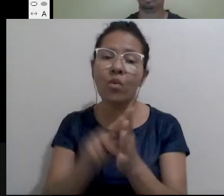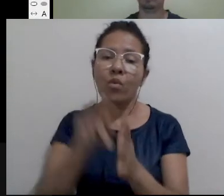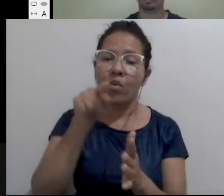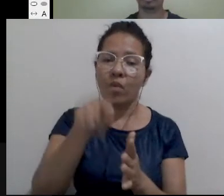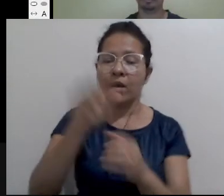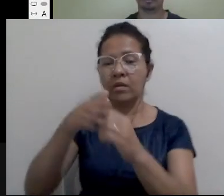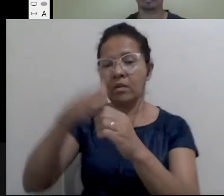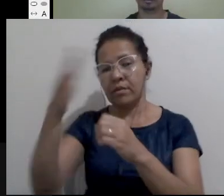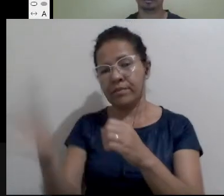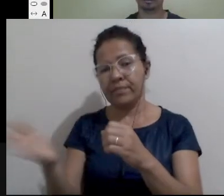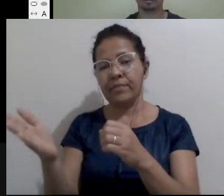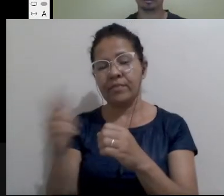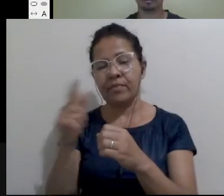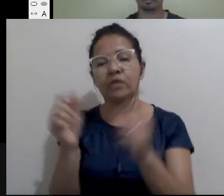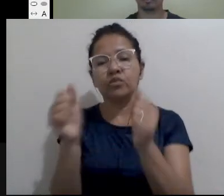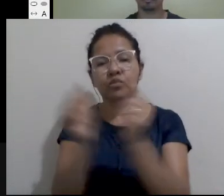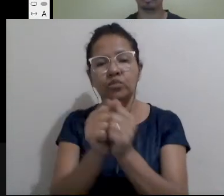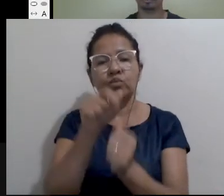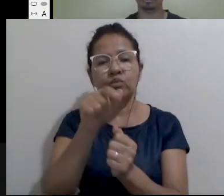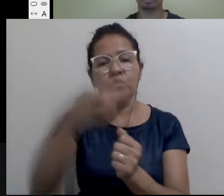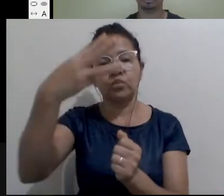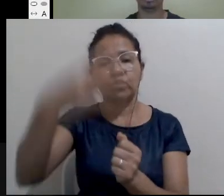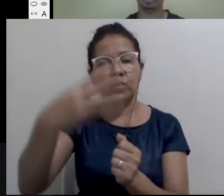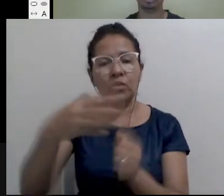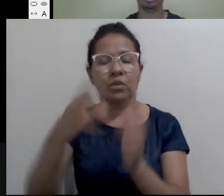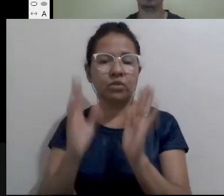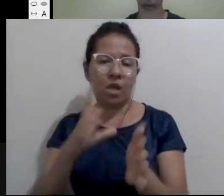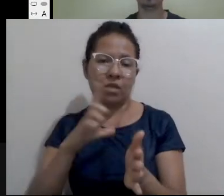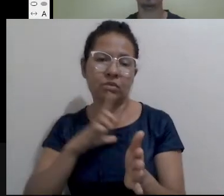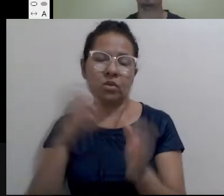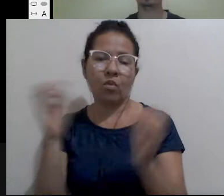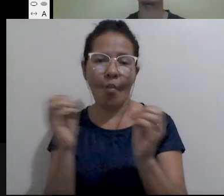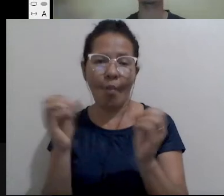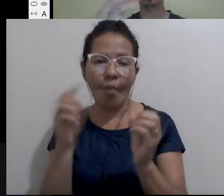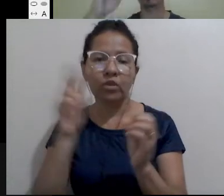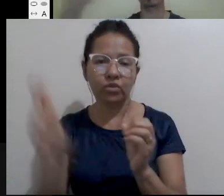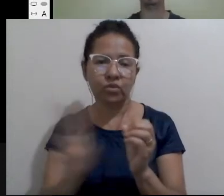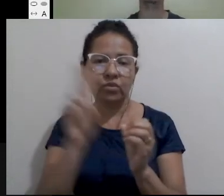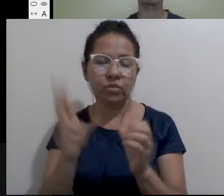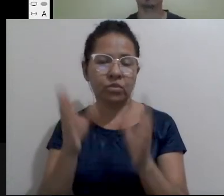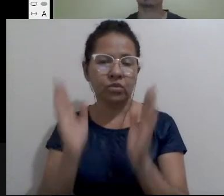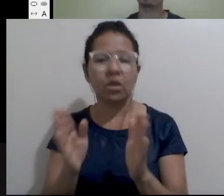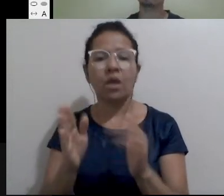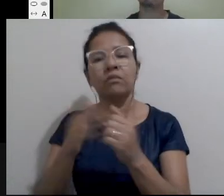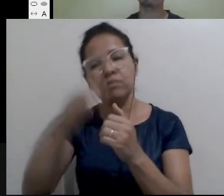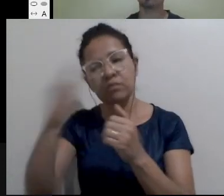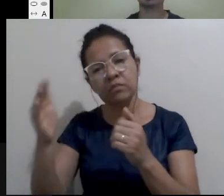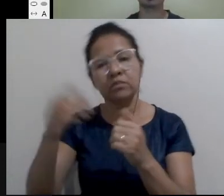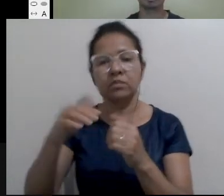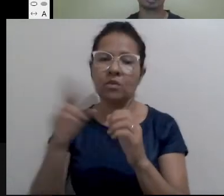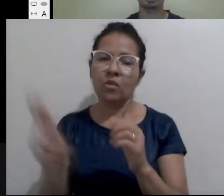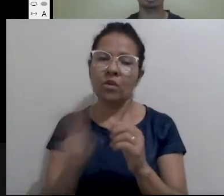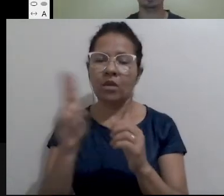Deste nível mais externo, com esses que a gente já tinha vazios aqui. Então, a gente vai adicionando externo de acordo com o que for